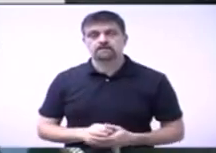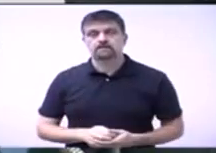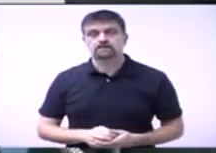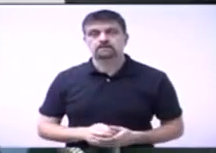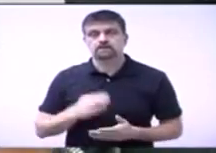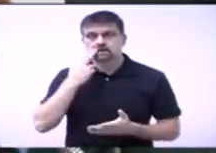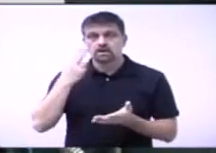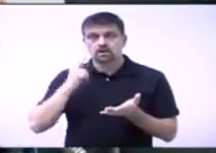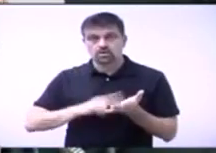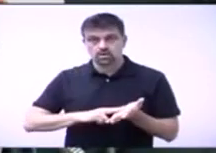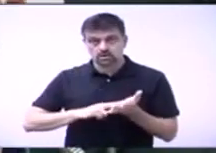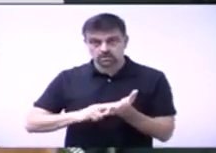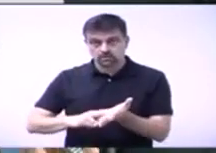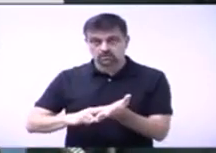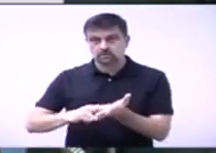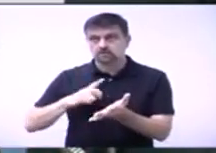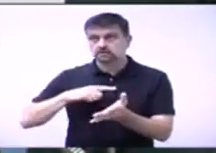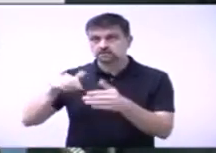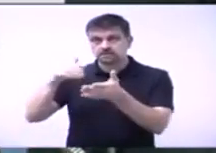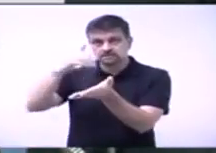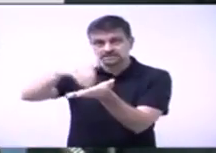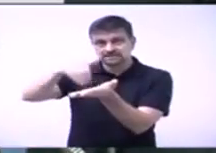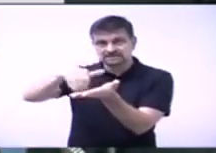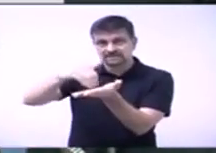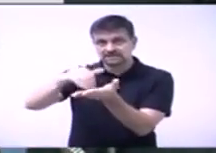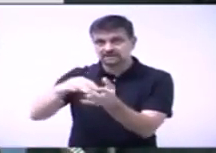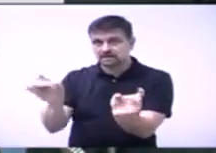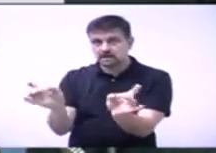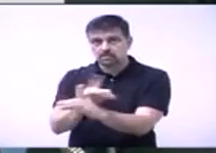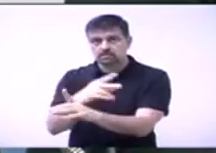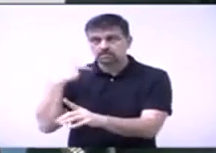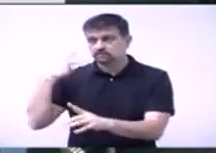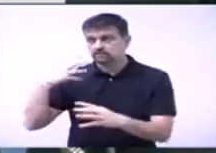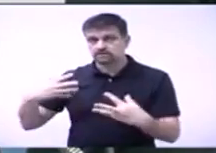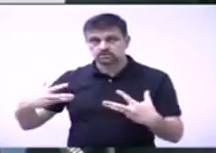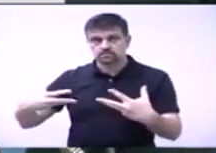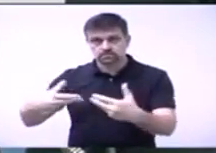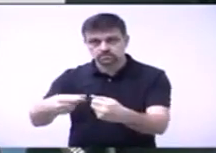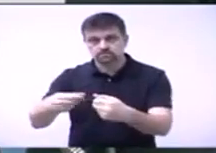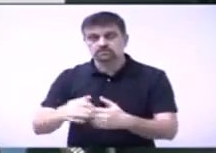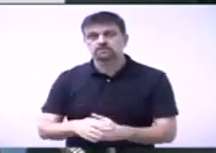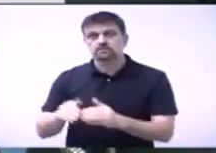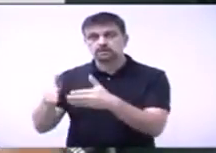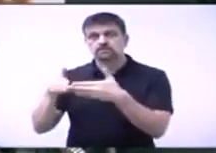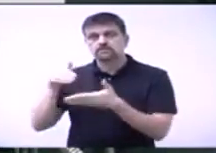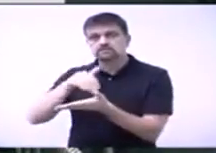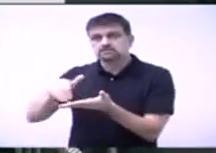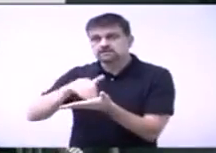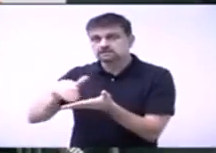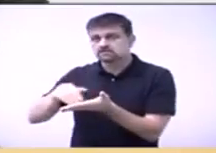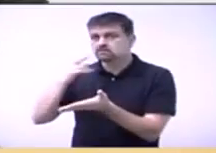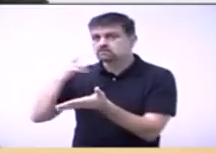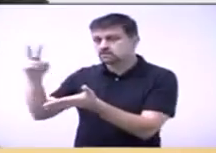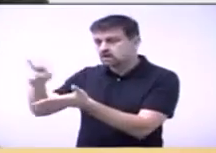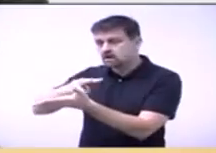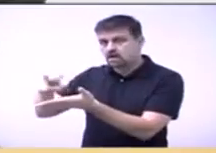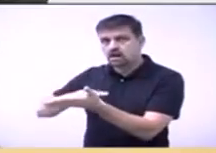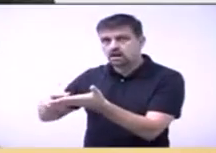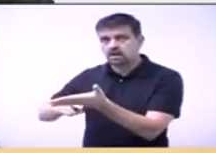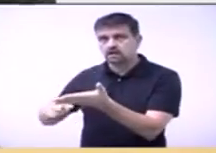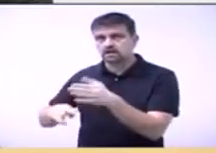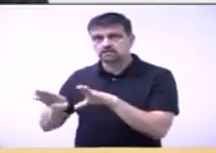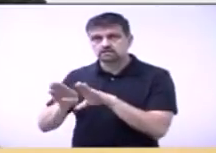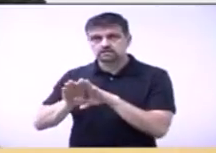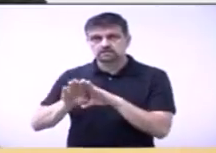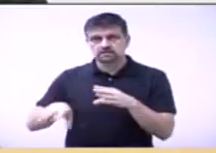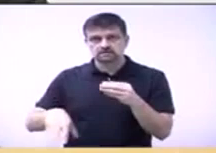As correspondências encontram-se na secretaria à disposição de todos os vereadores. Peço ao senhor secretário que faça a leitura das emendas,